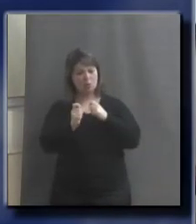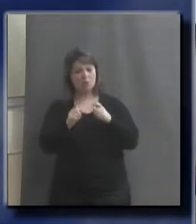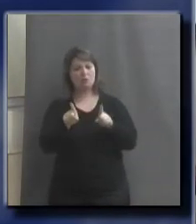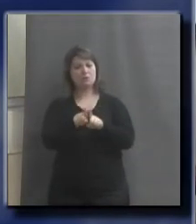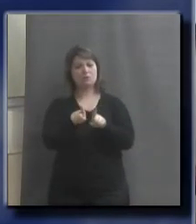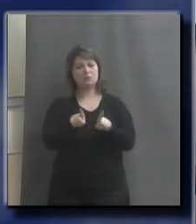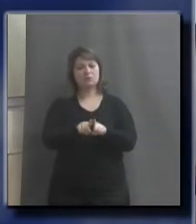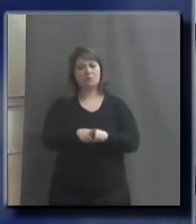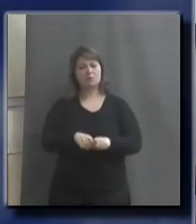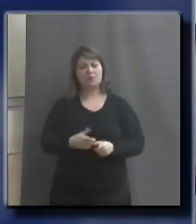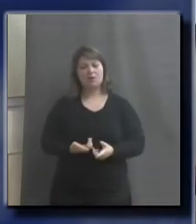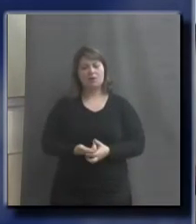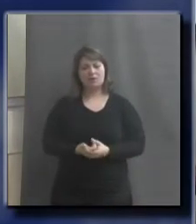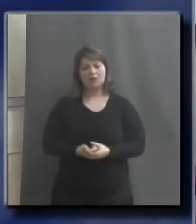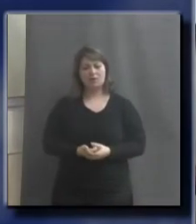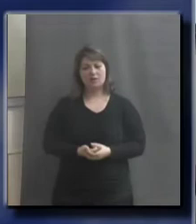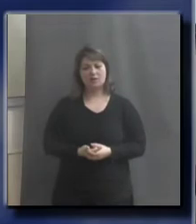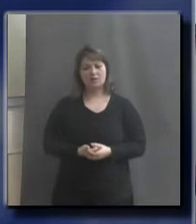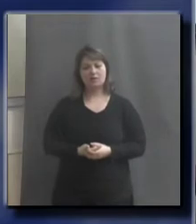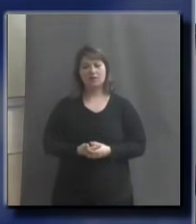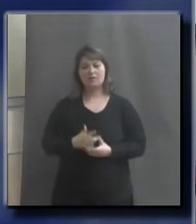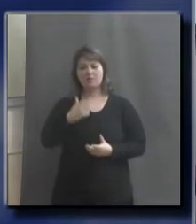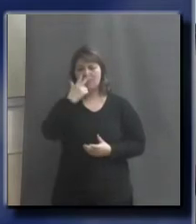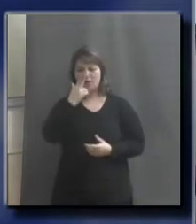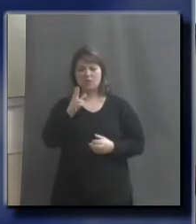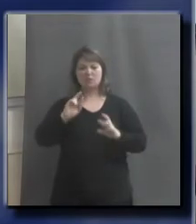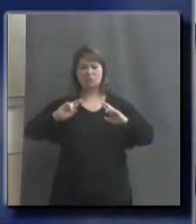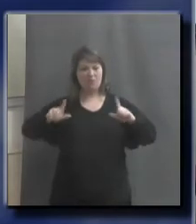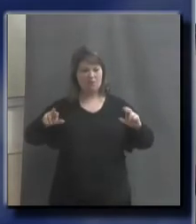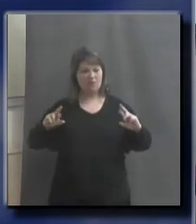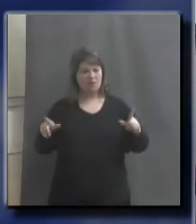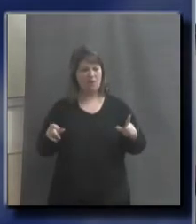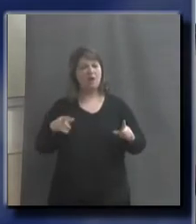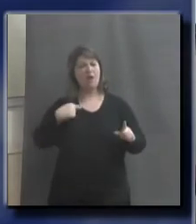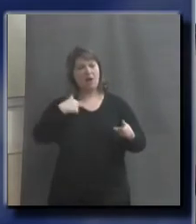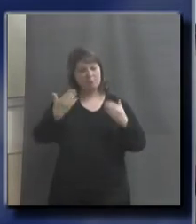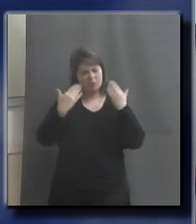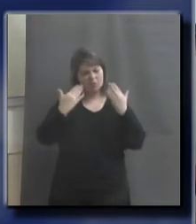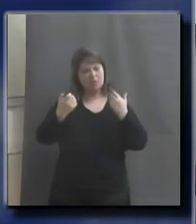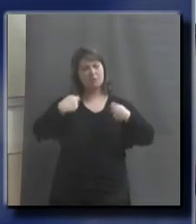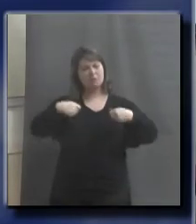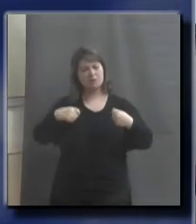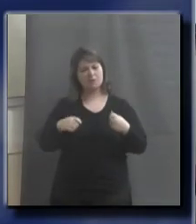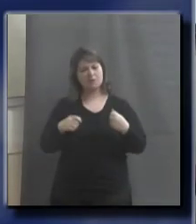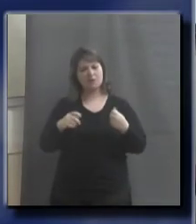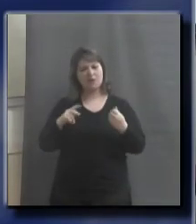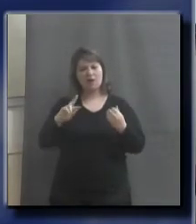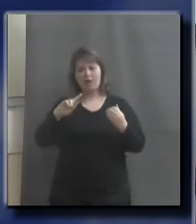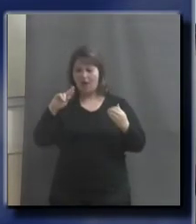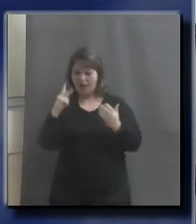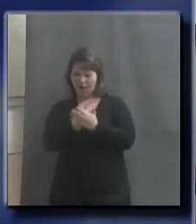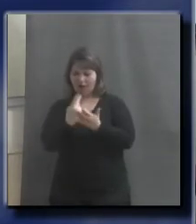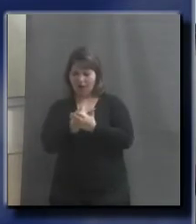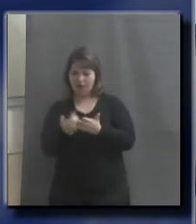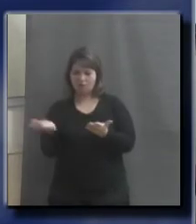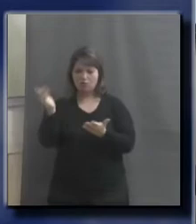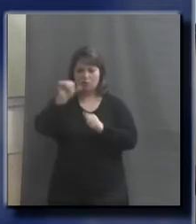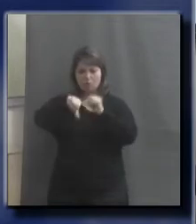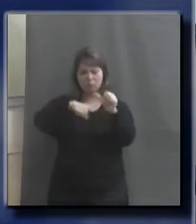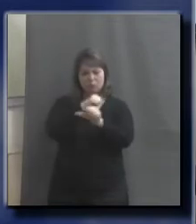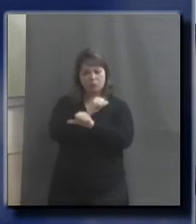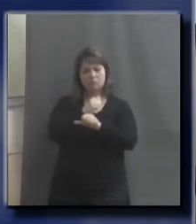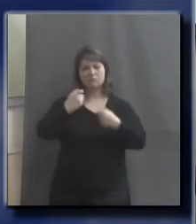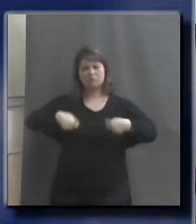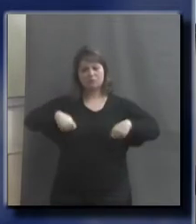tanto potencializaram desigualdades e iniquidades. Acho que a psicologia precisa continuar reparando